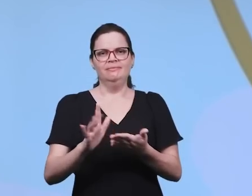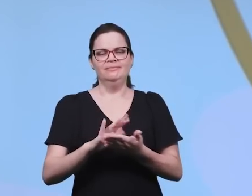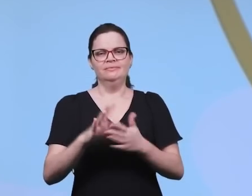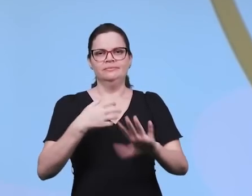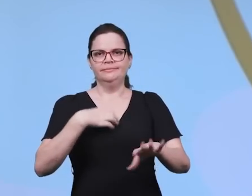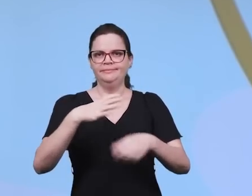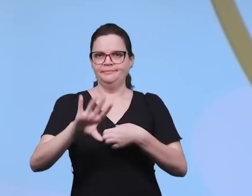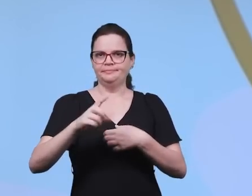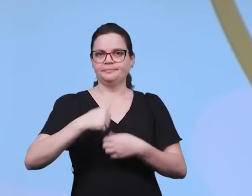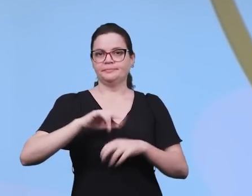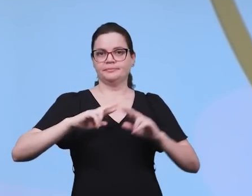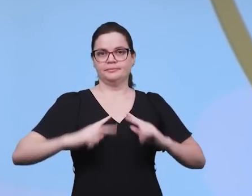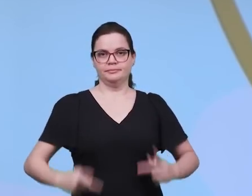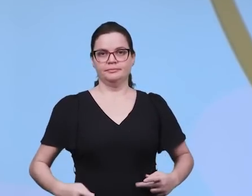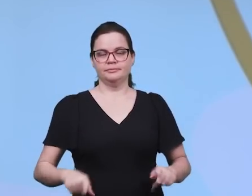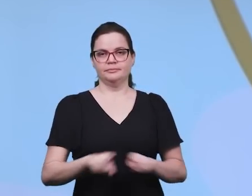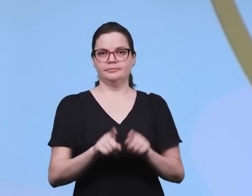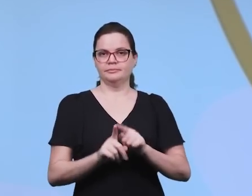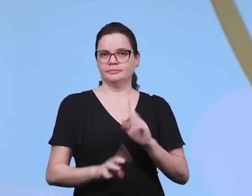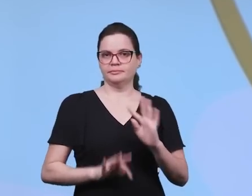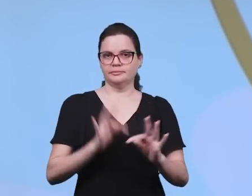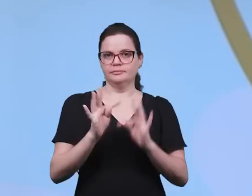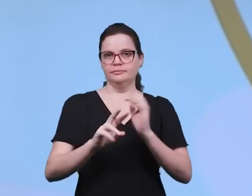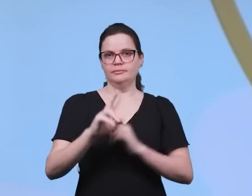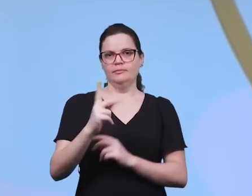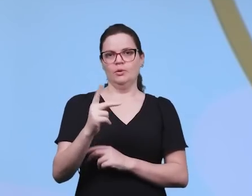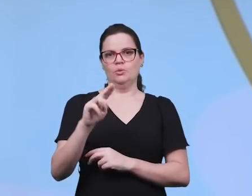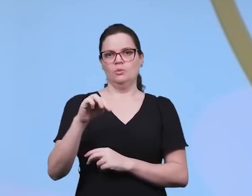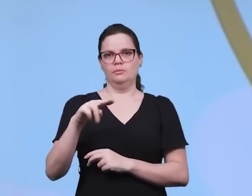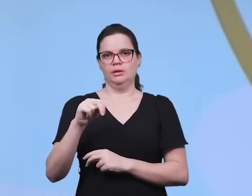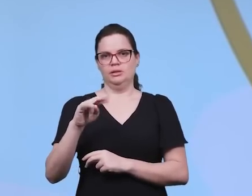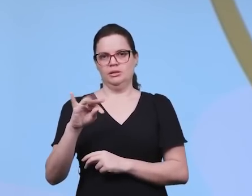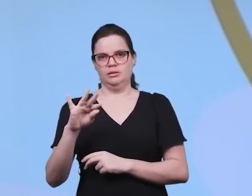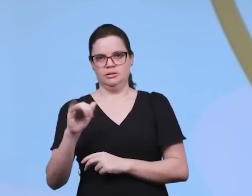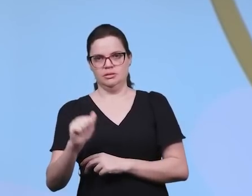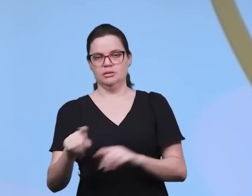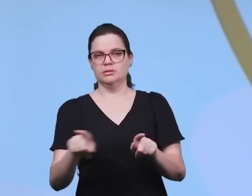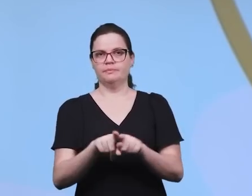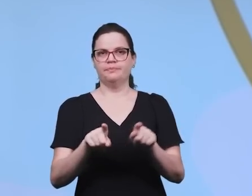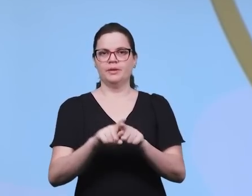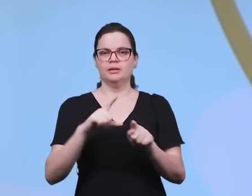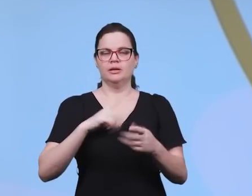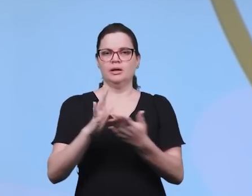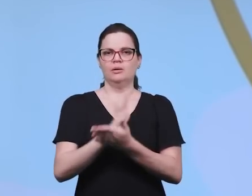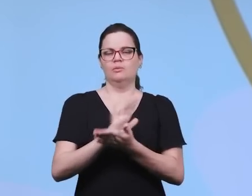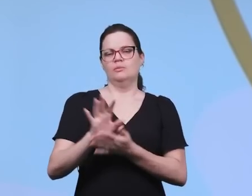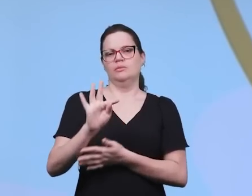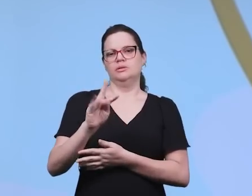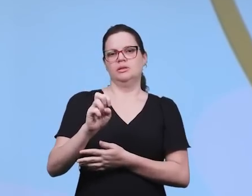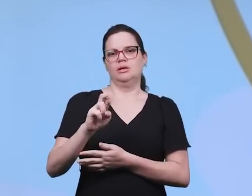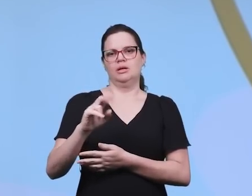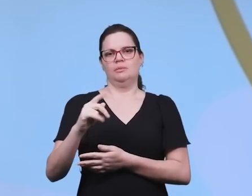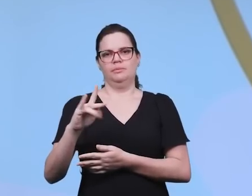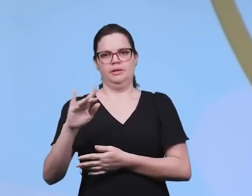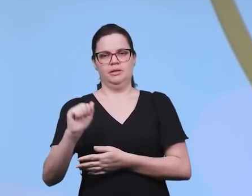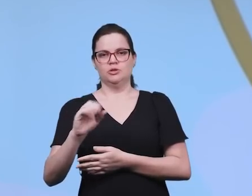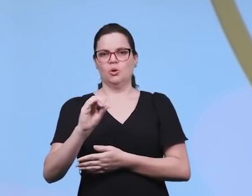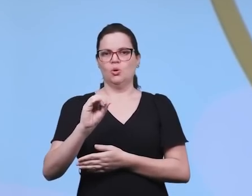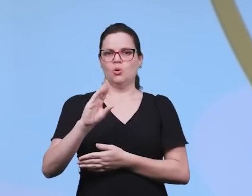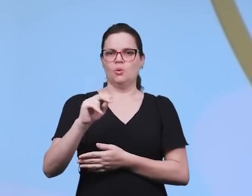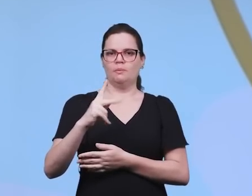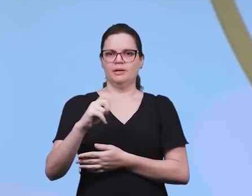mais humanizadas, tanto nas terapias humanistas, como também podemos ter até terapias ocupacionais que vão educar algumas